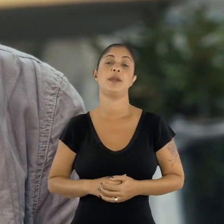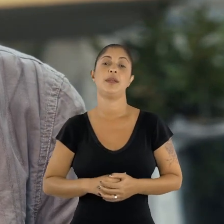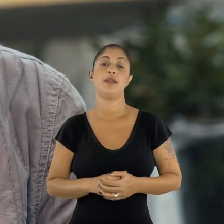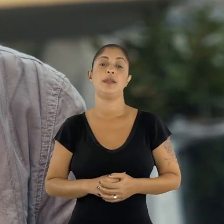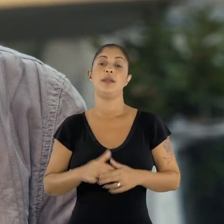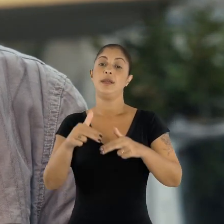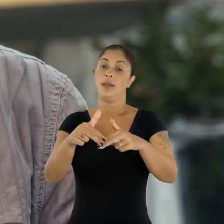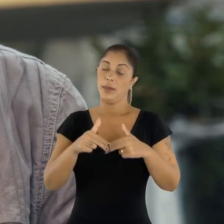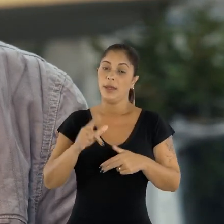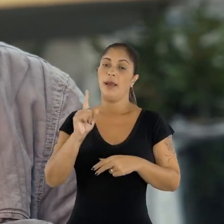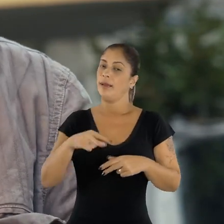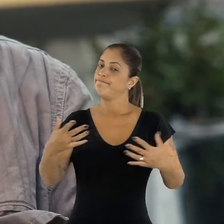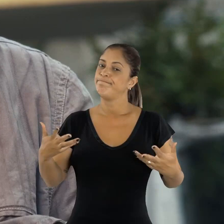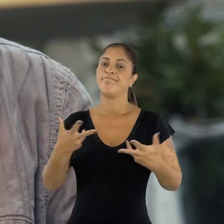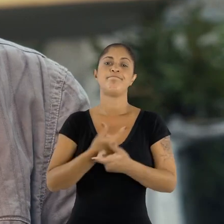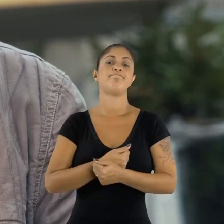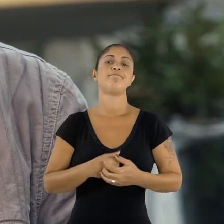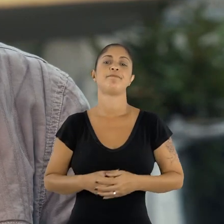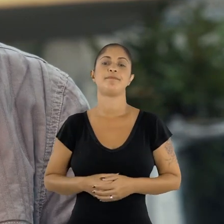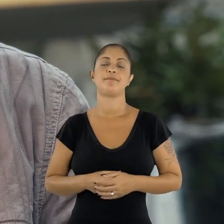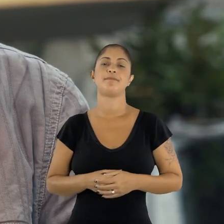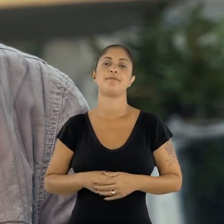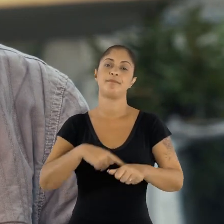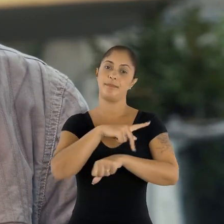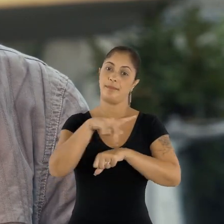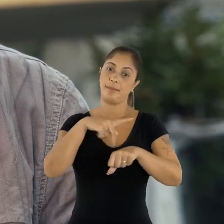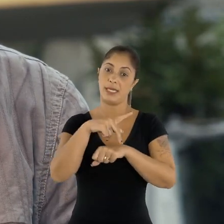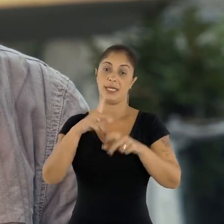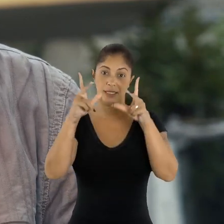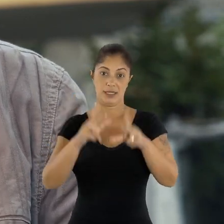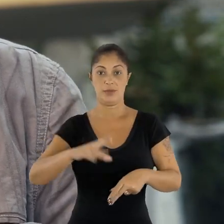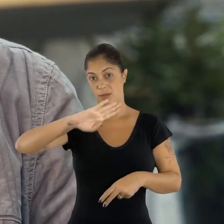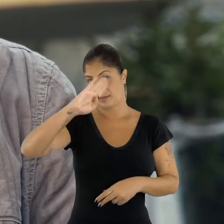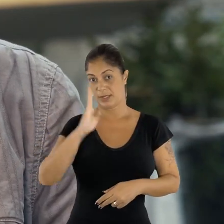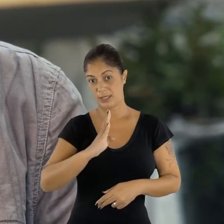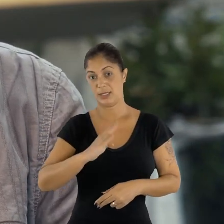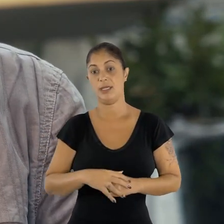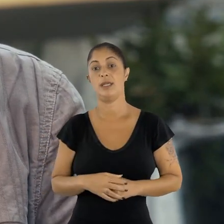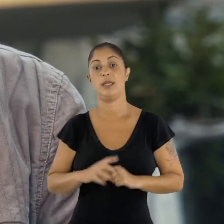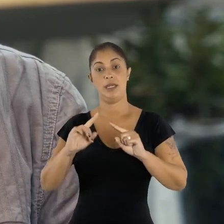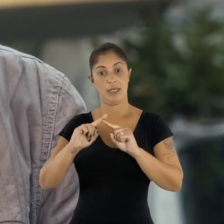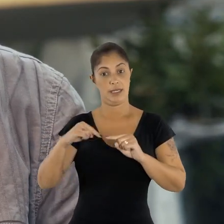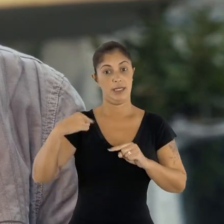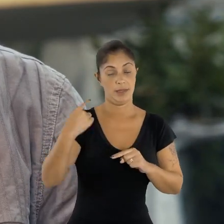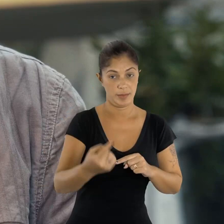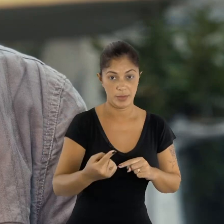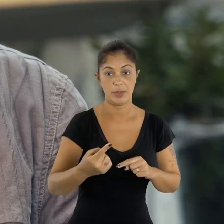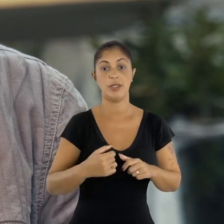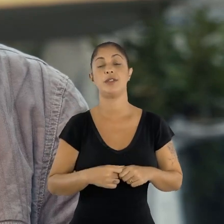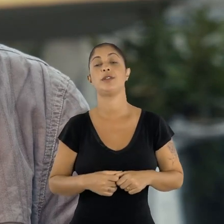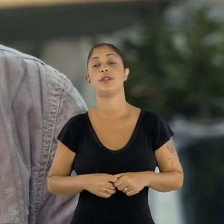das pessoas. Por isso é incrível que, em países como o Brasil, depois